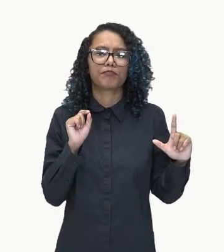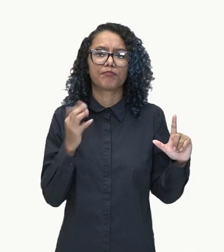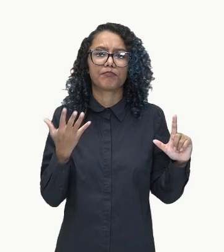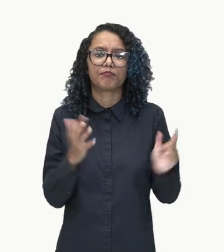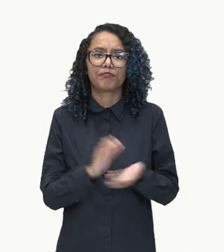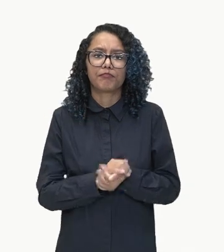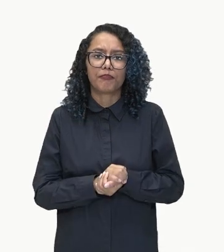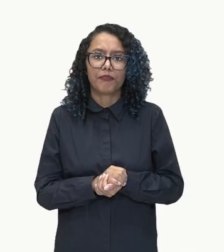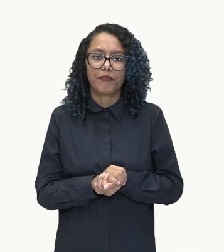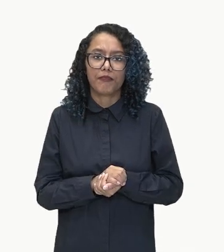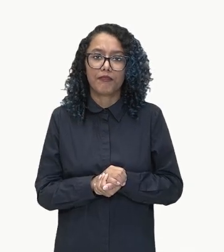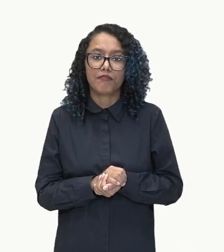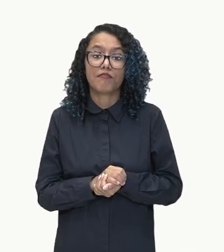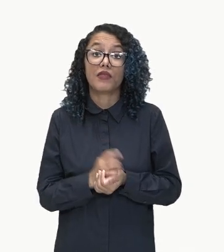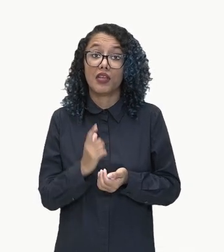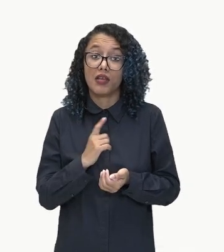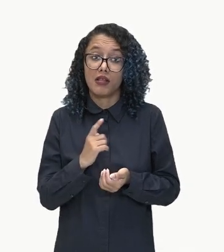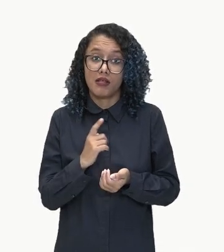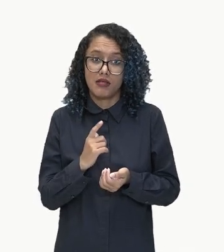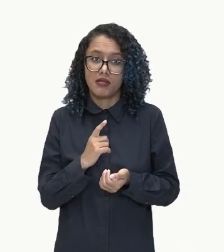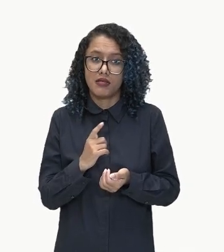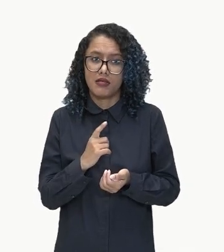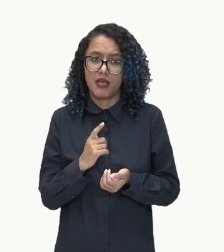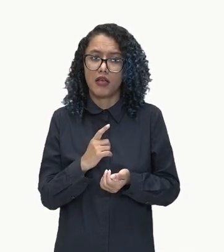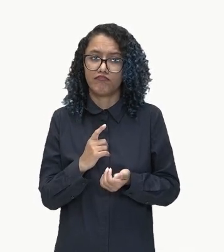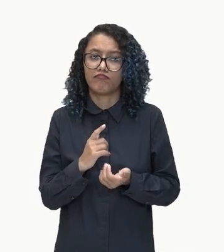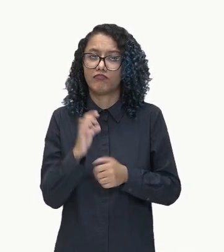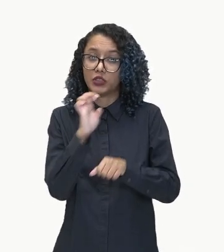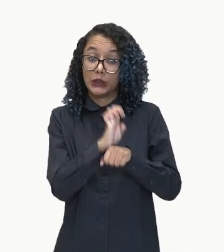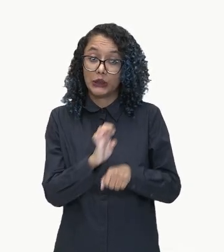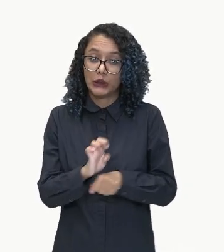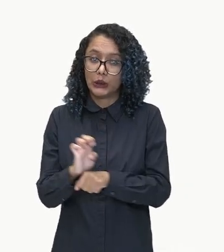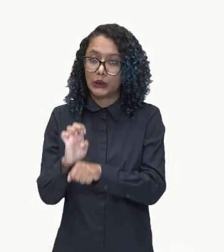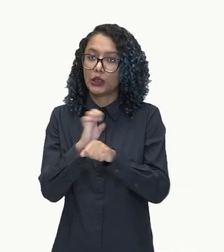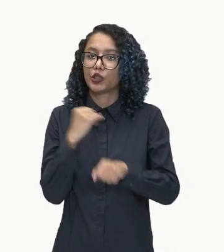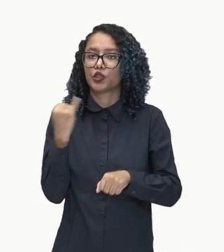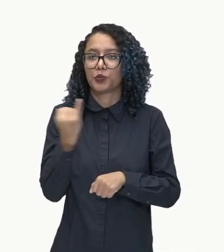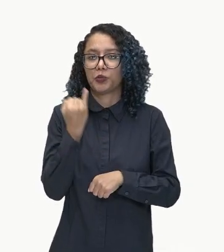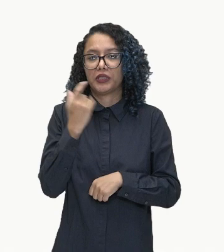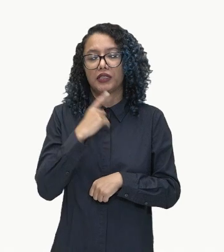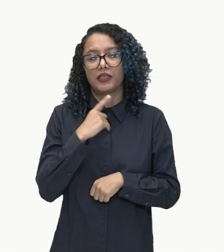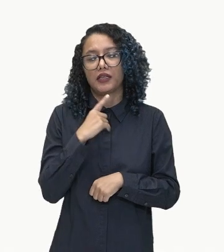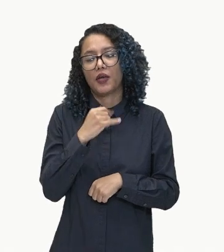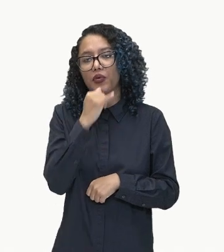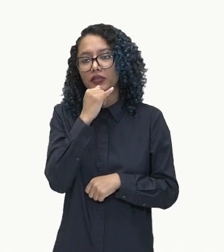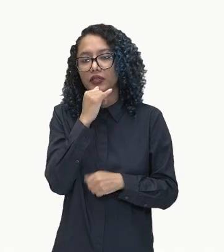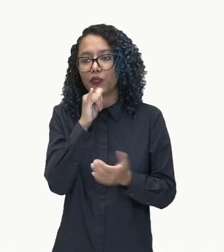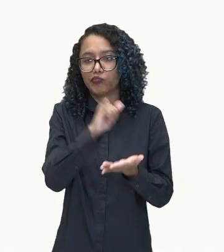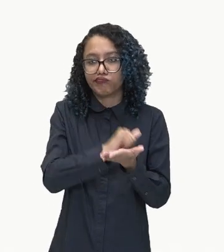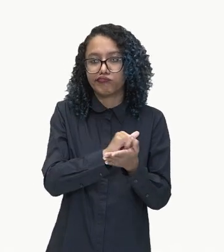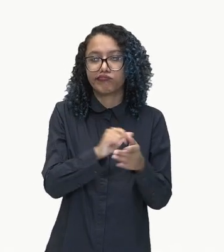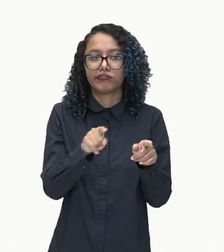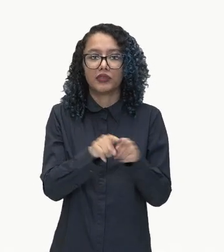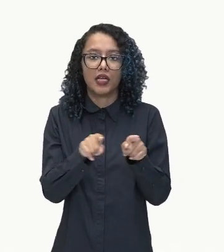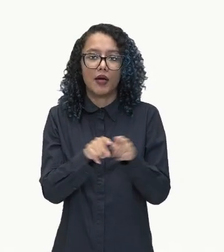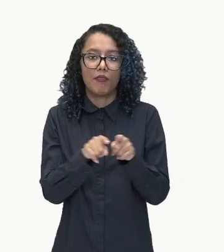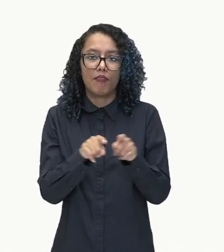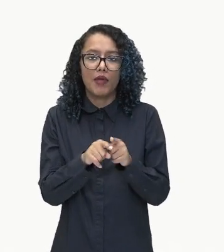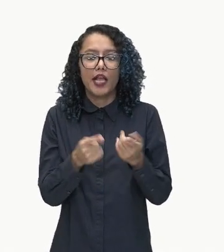observar importantes estados, né, como Nova York, pega aqui a